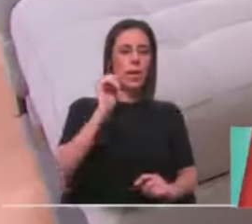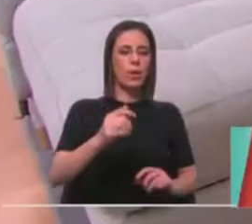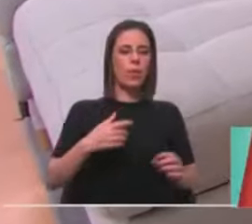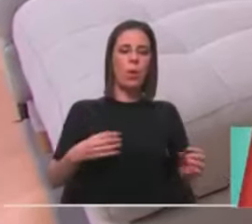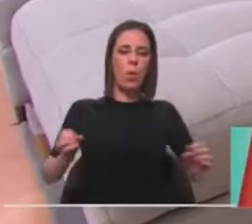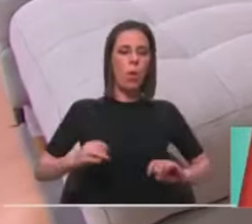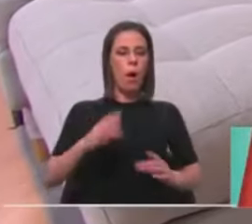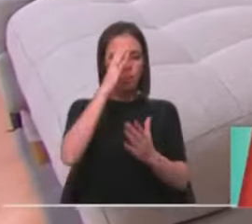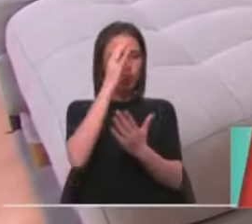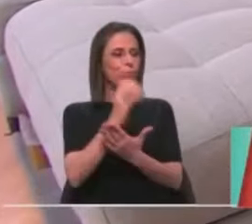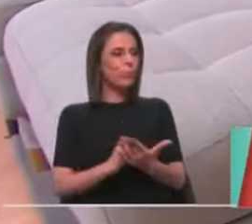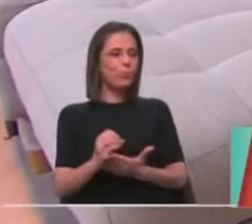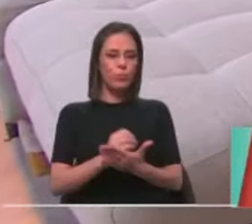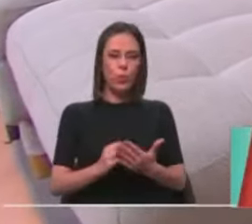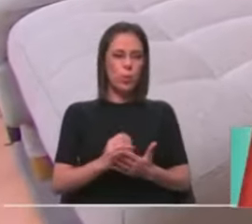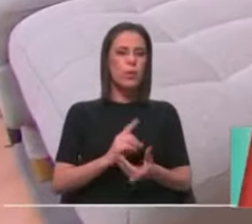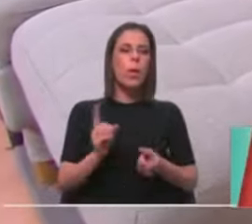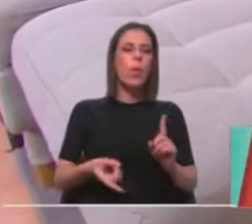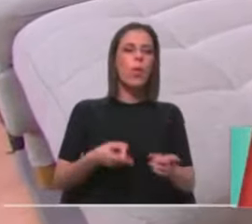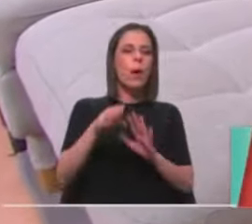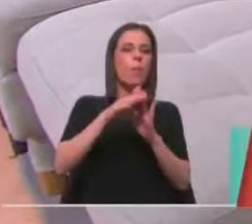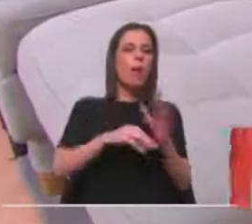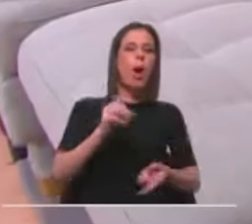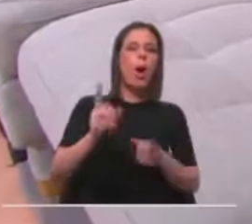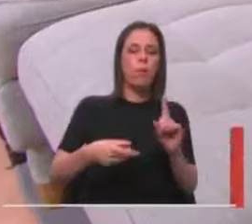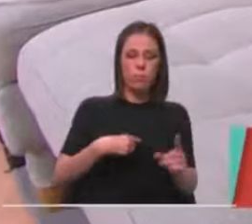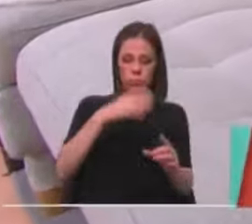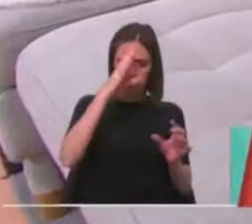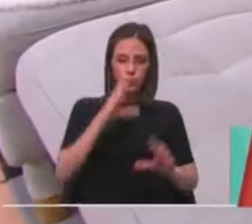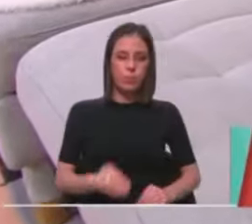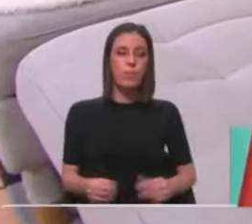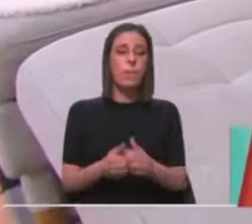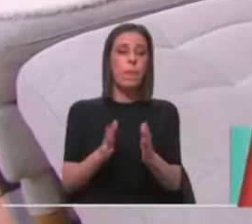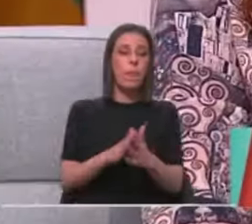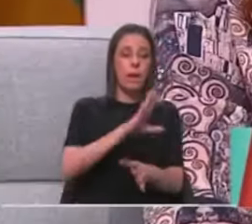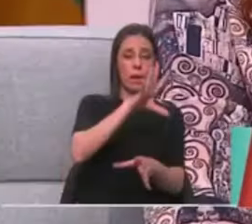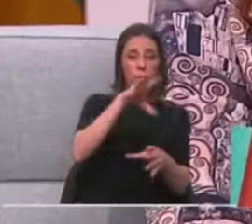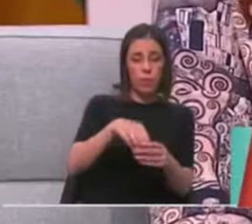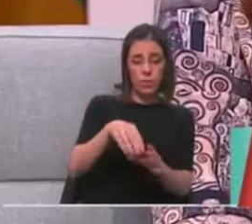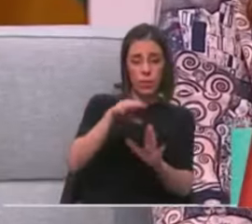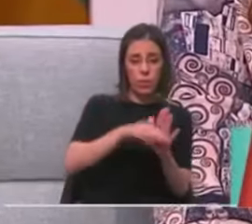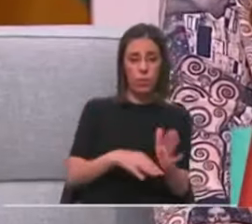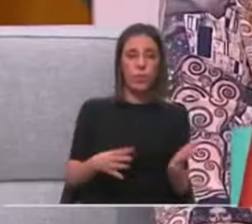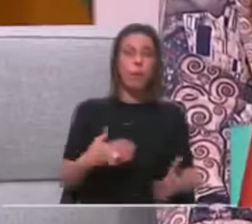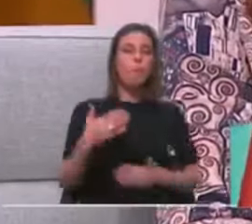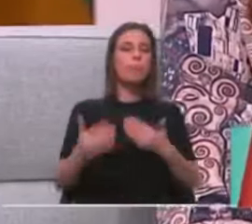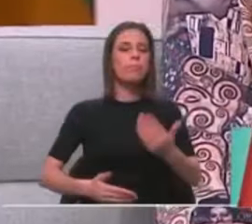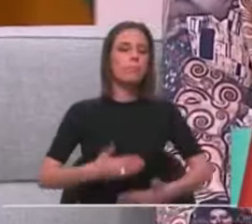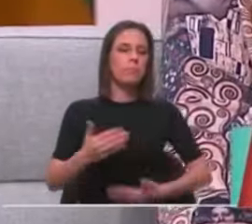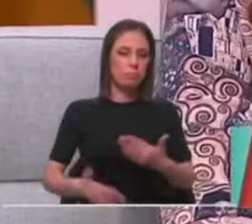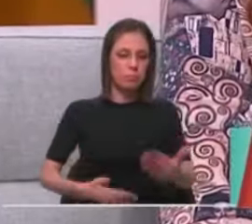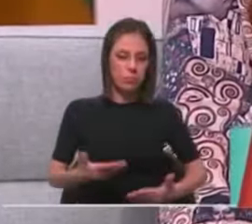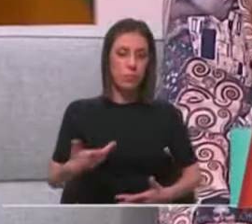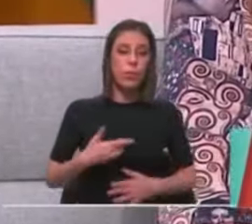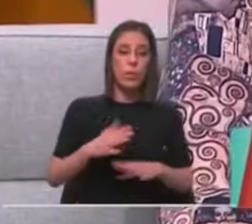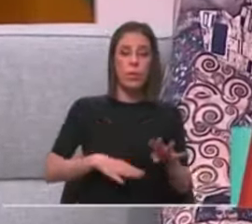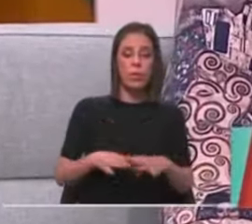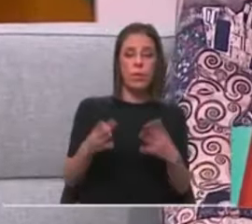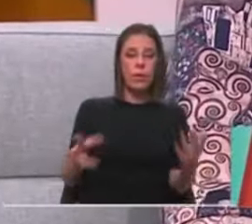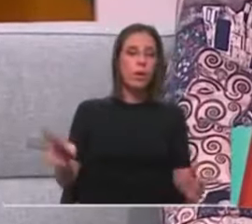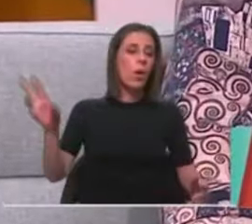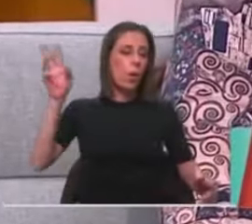tinha noção do que era um programa destes, nem tudo o que envolvia o programa. Mas à medida que o ia fazendo